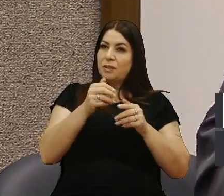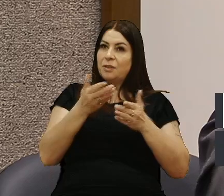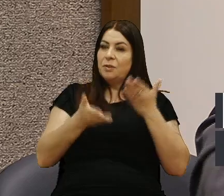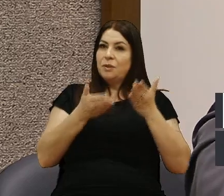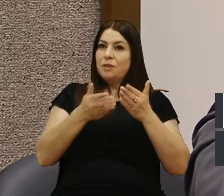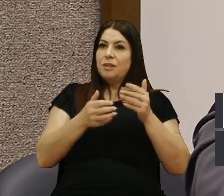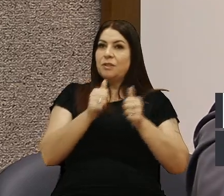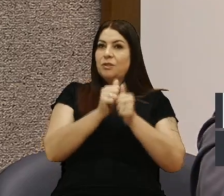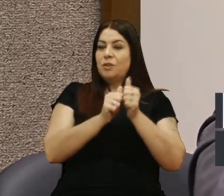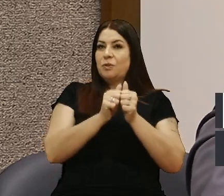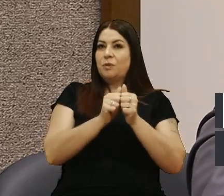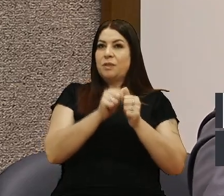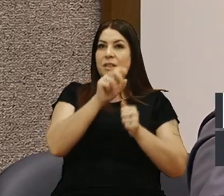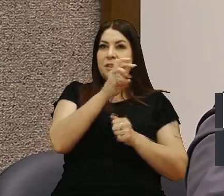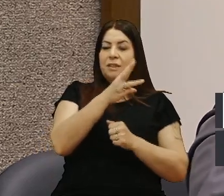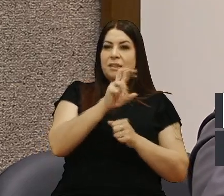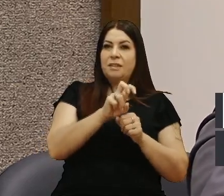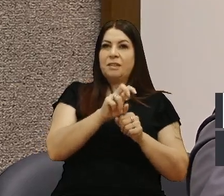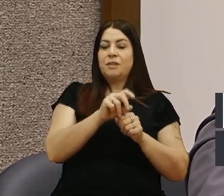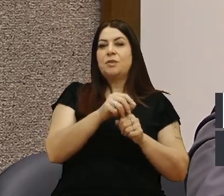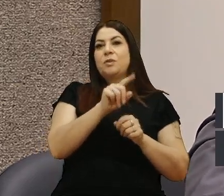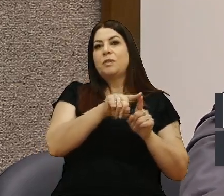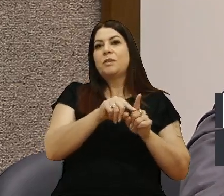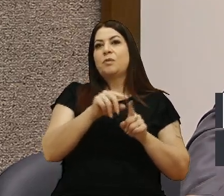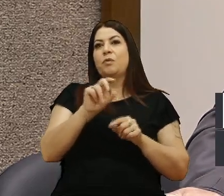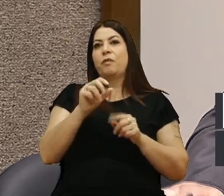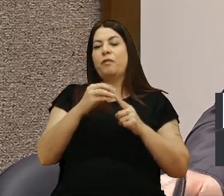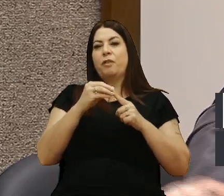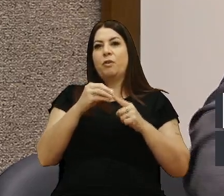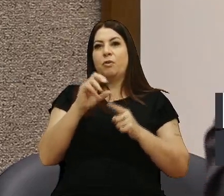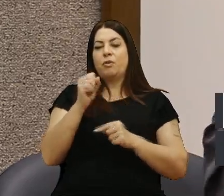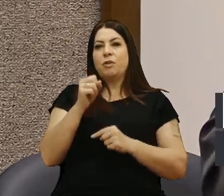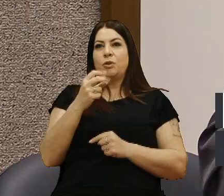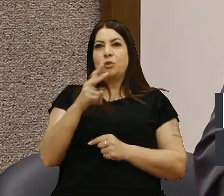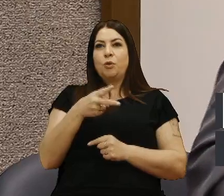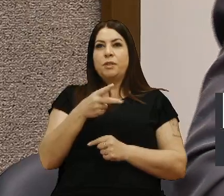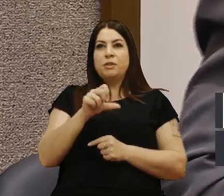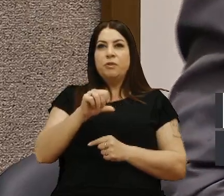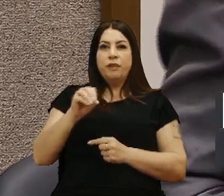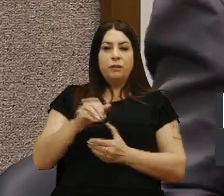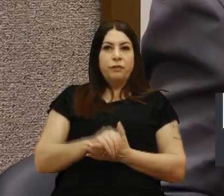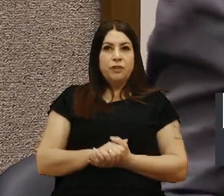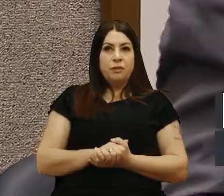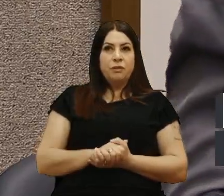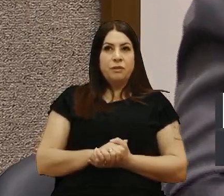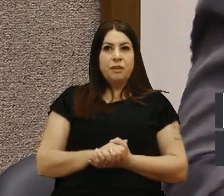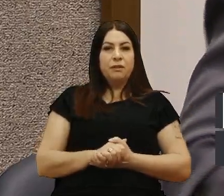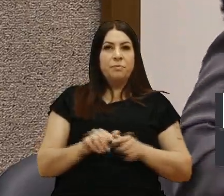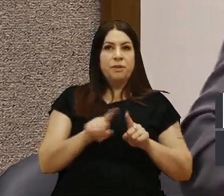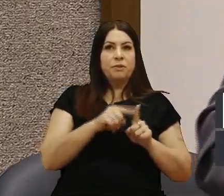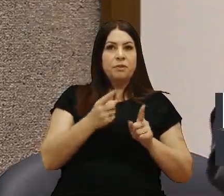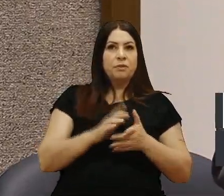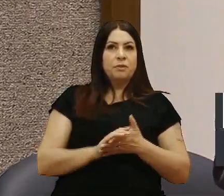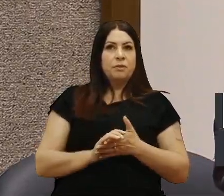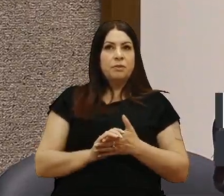agora é 13. O feijão era 8, agora é 2,90. O óleo era 12, agora é 7. Então, muitas coisas